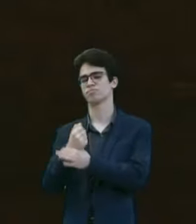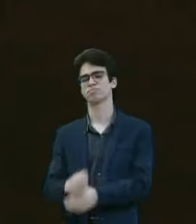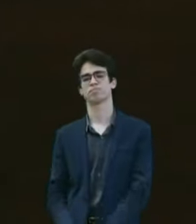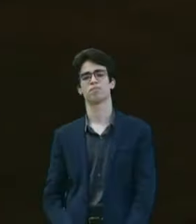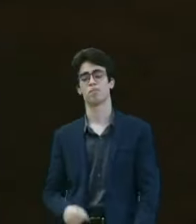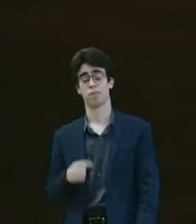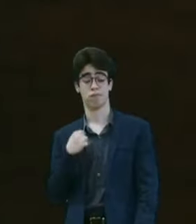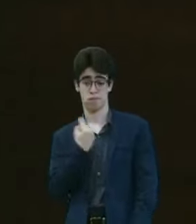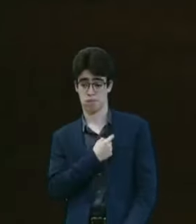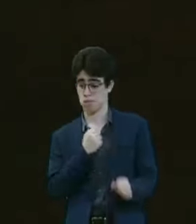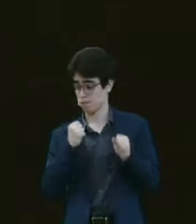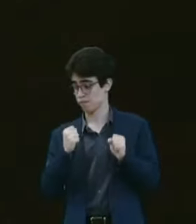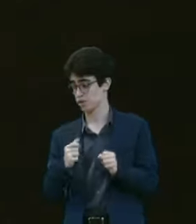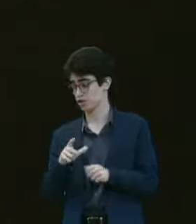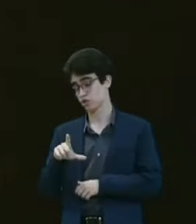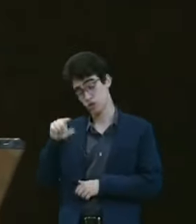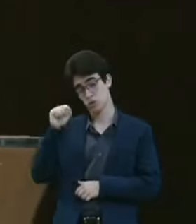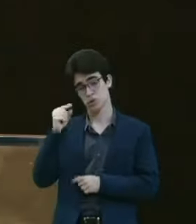temos uma escolha.